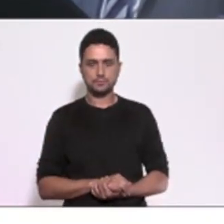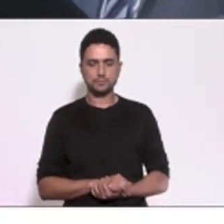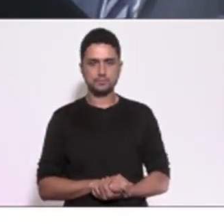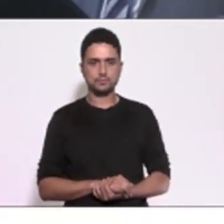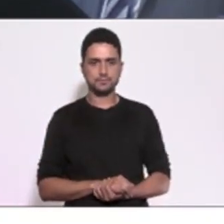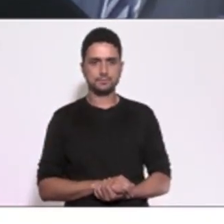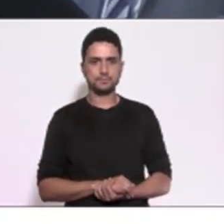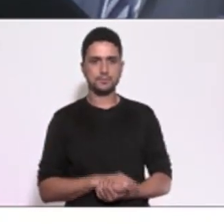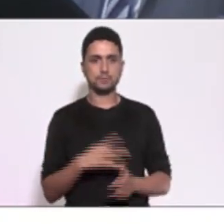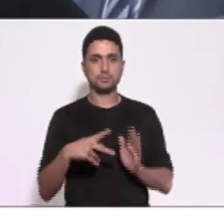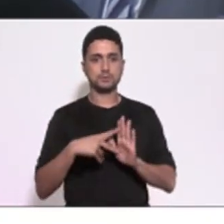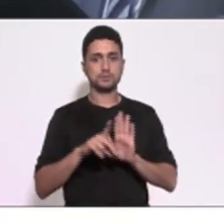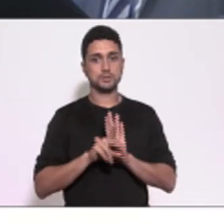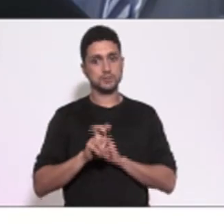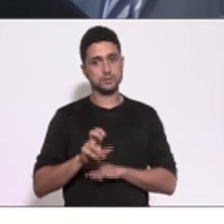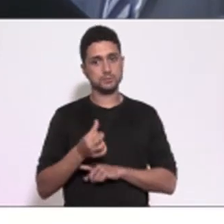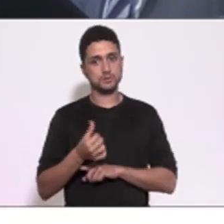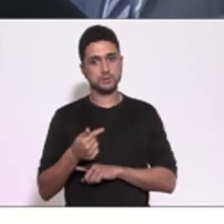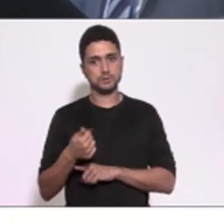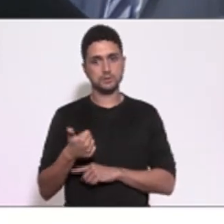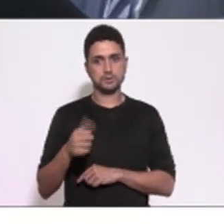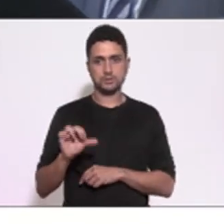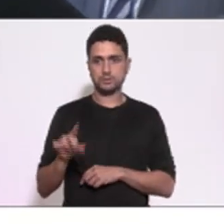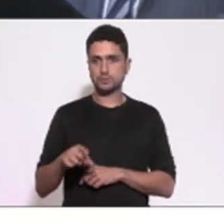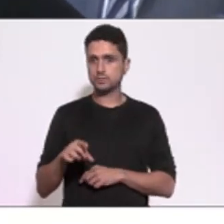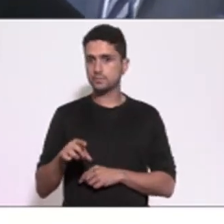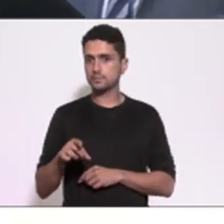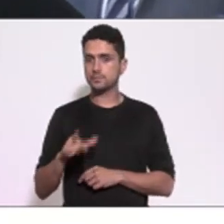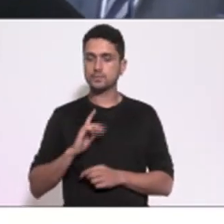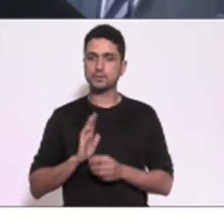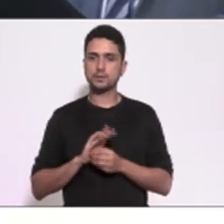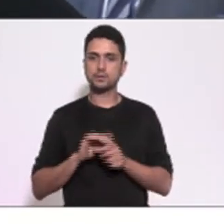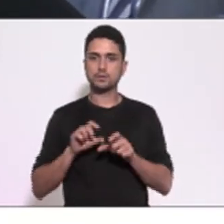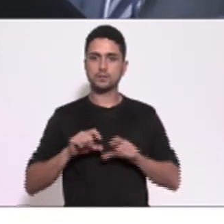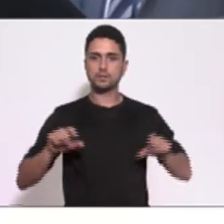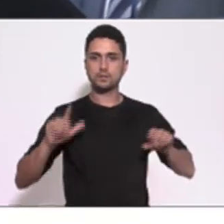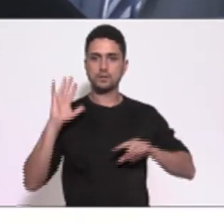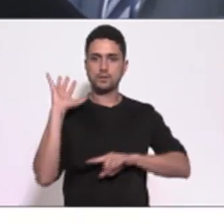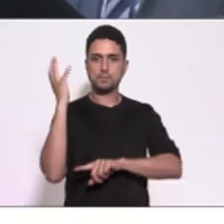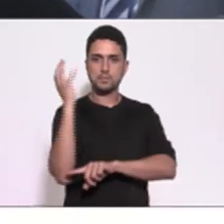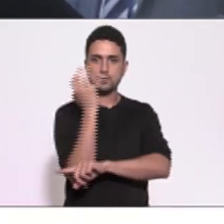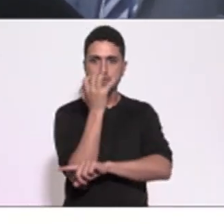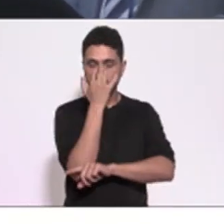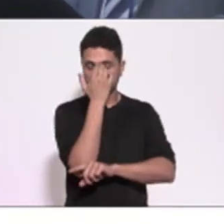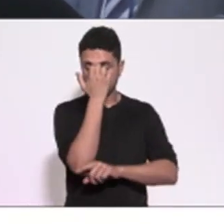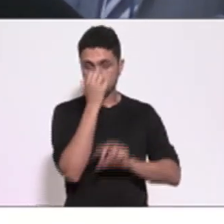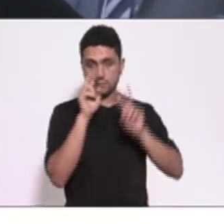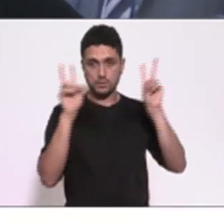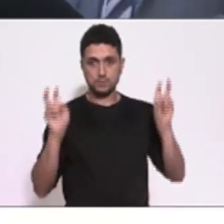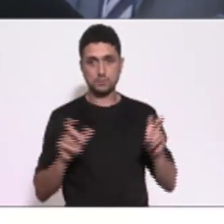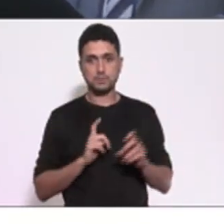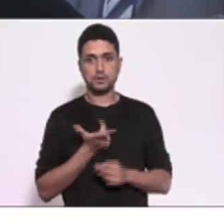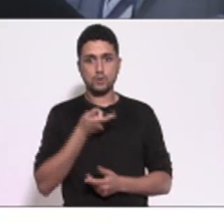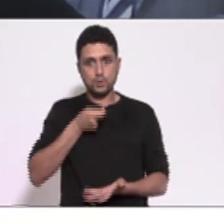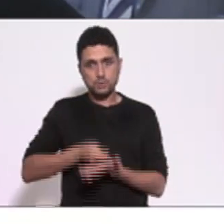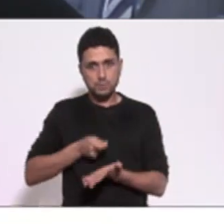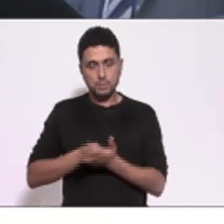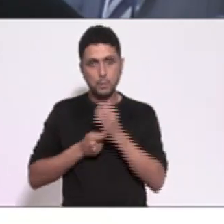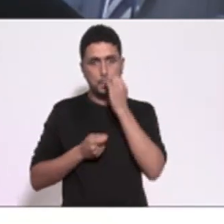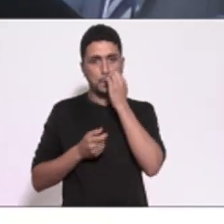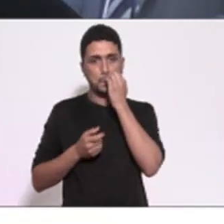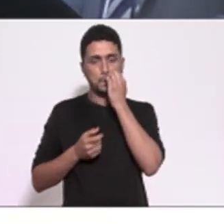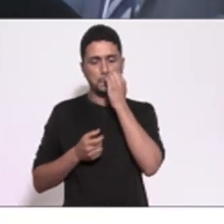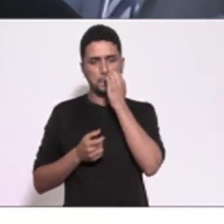autógrafo. Projeto de lei 567 de 2019, de autoria da Comissão de Saneamento Ambiental, que estabelece a obrigatoriedade de adoção de dispositivo de tratamento de